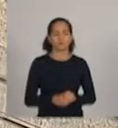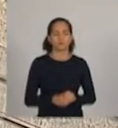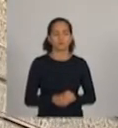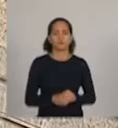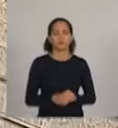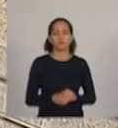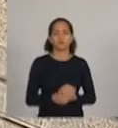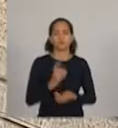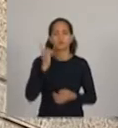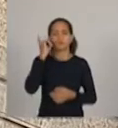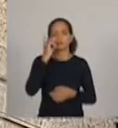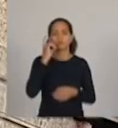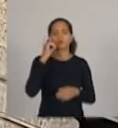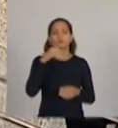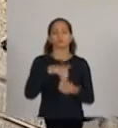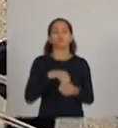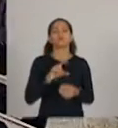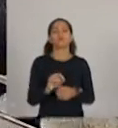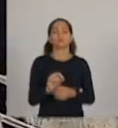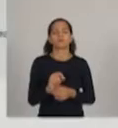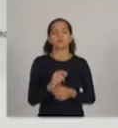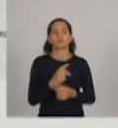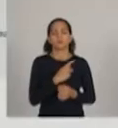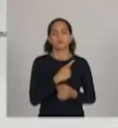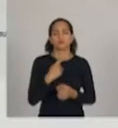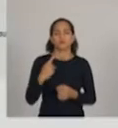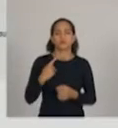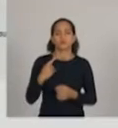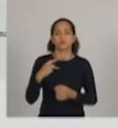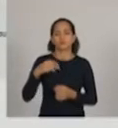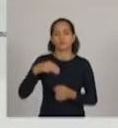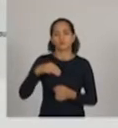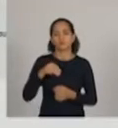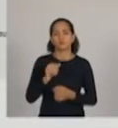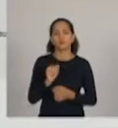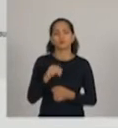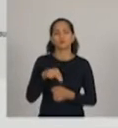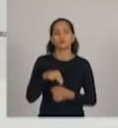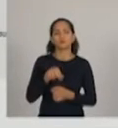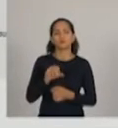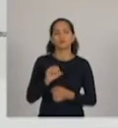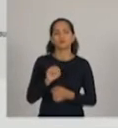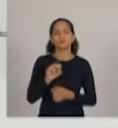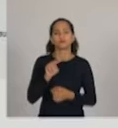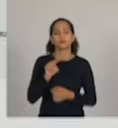Como vota o deputado pastor Marcos Mansur?